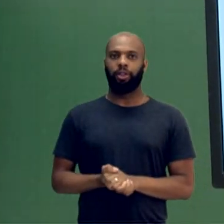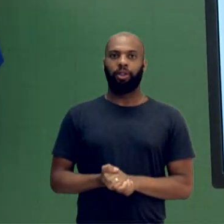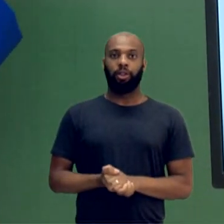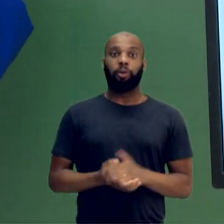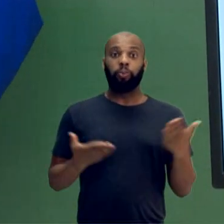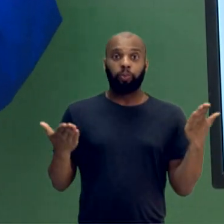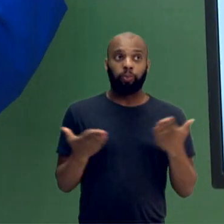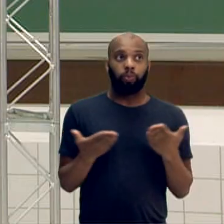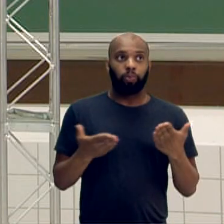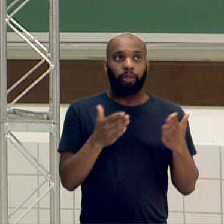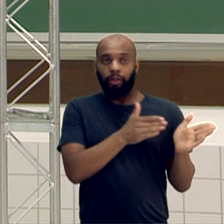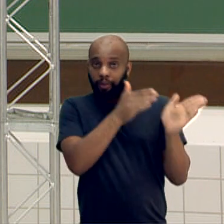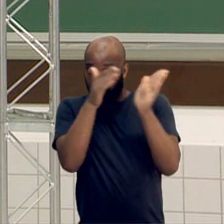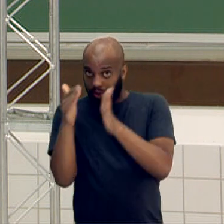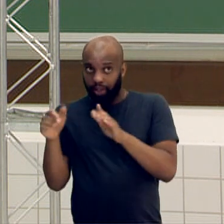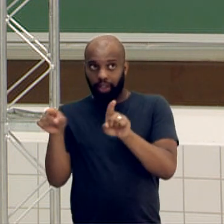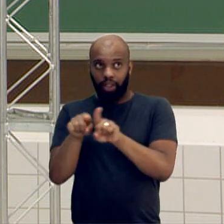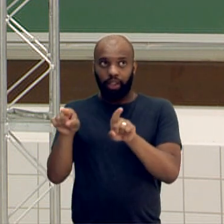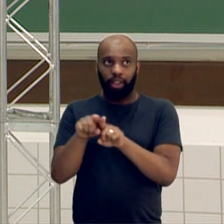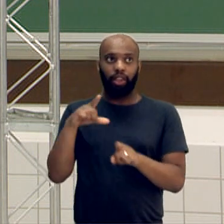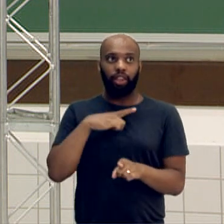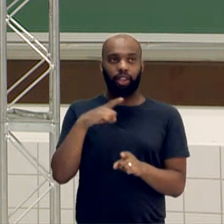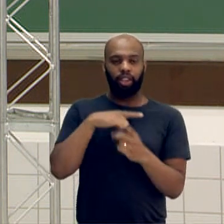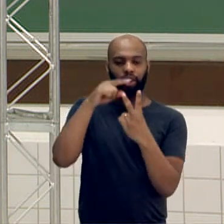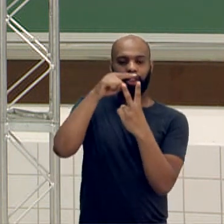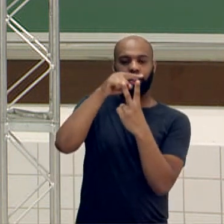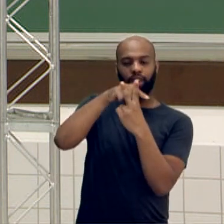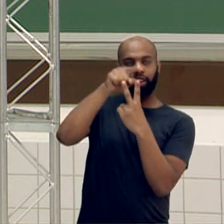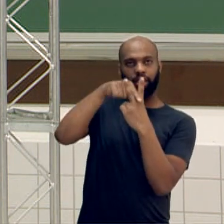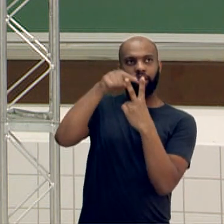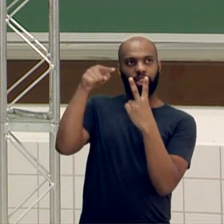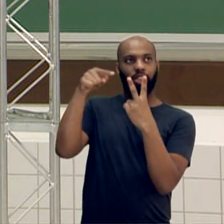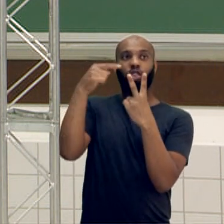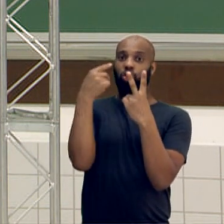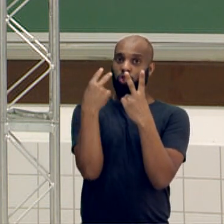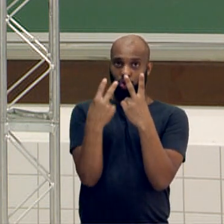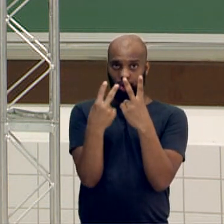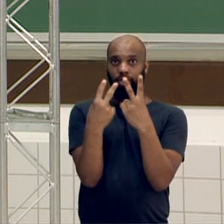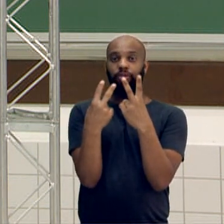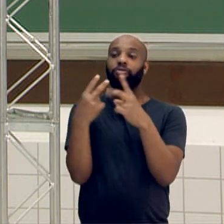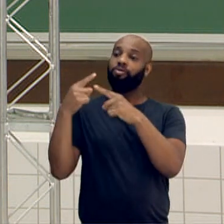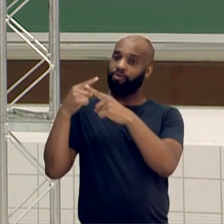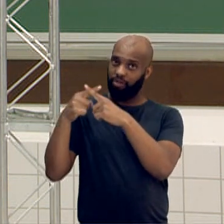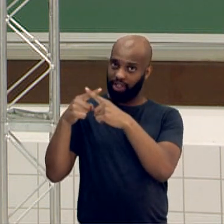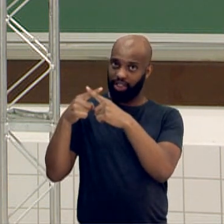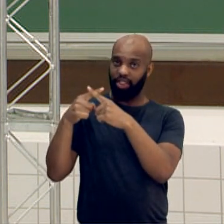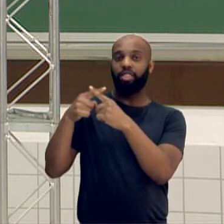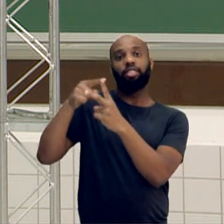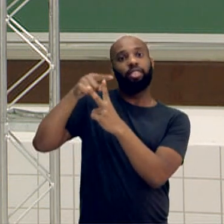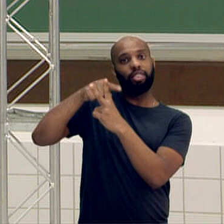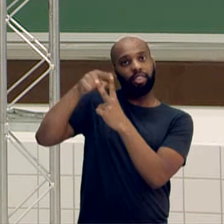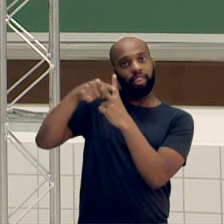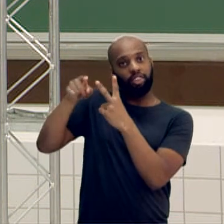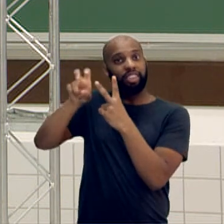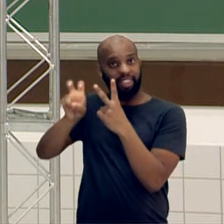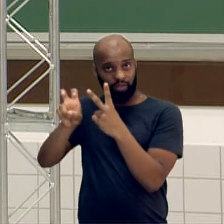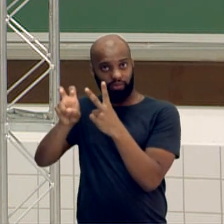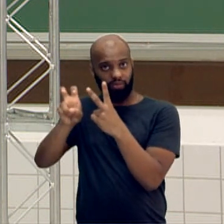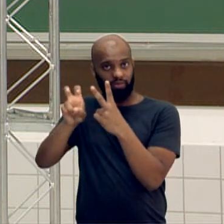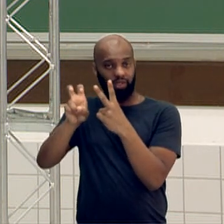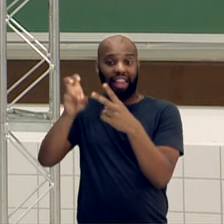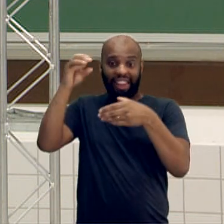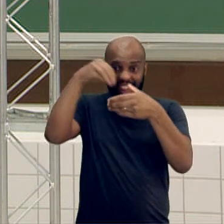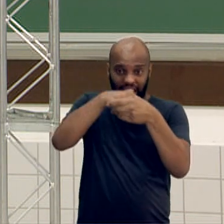Sendo assim, no outro lado dessa soma, nós vamos ter então a raiz de 2 vezes a raiz de